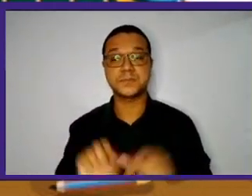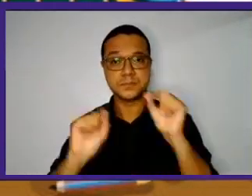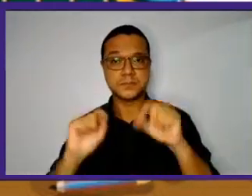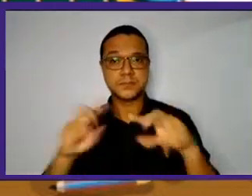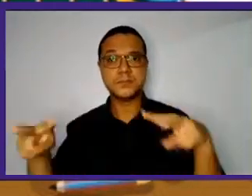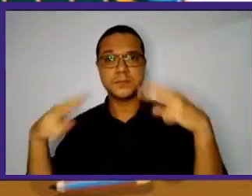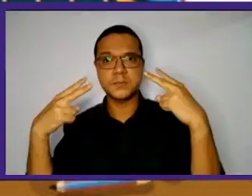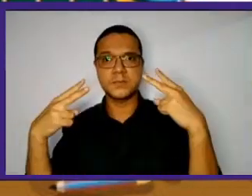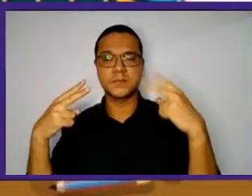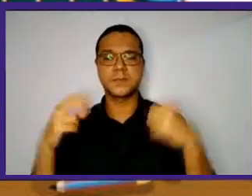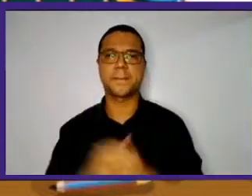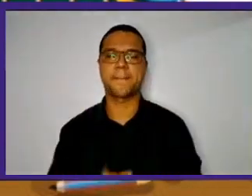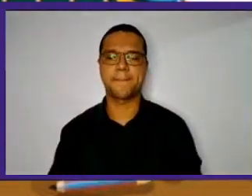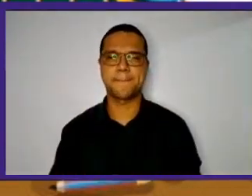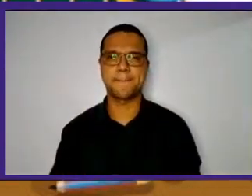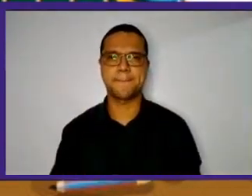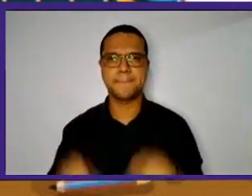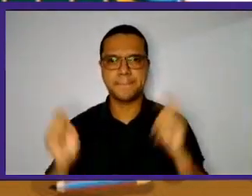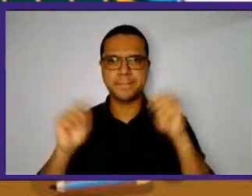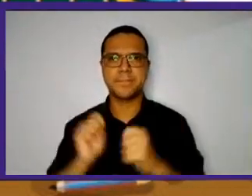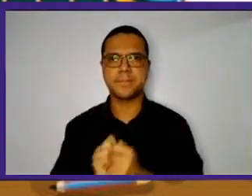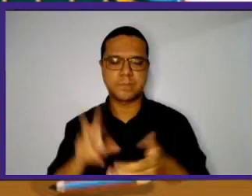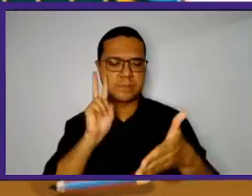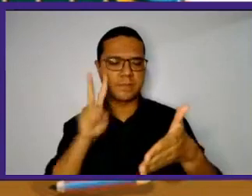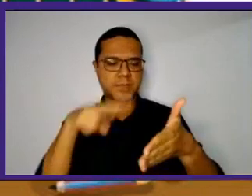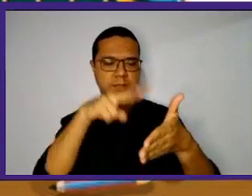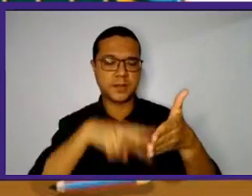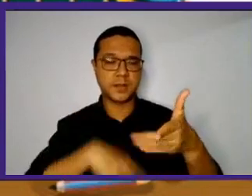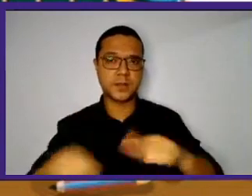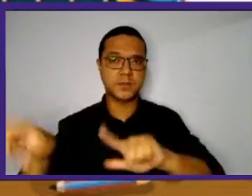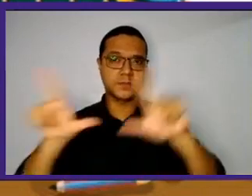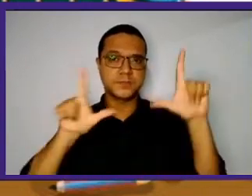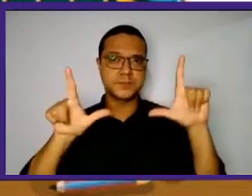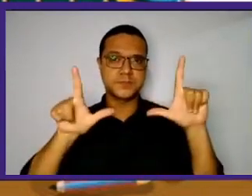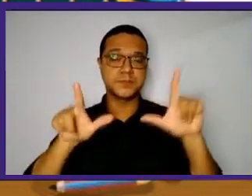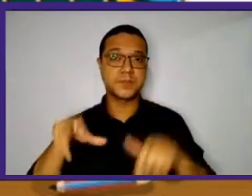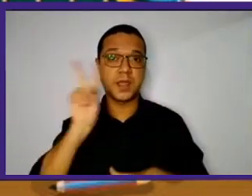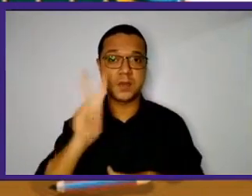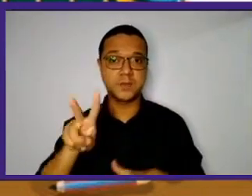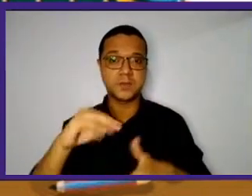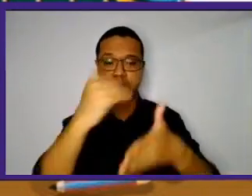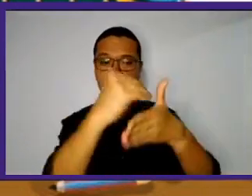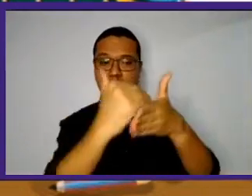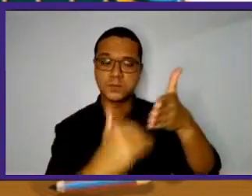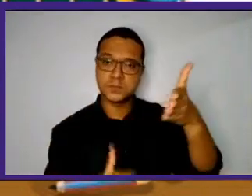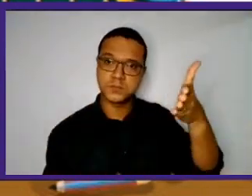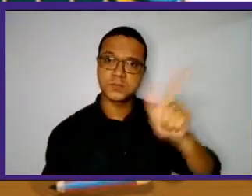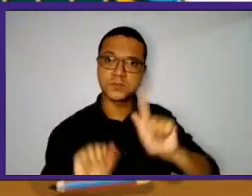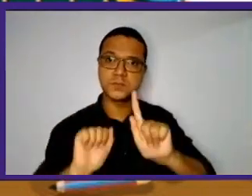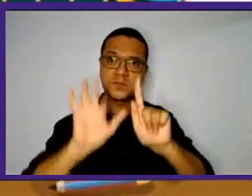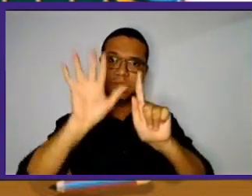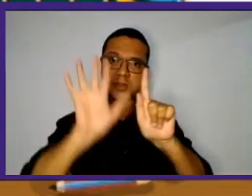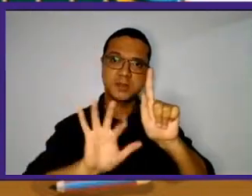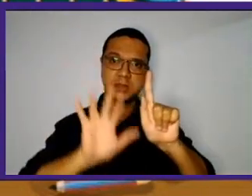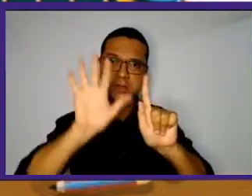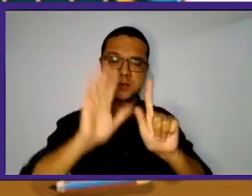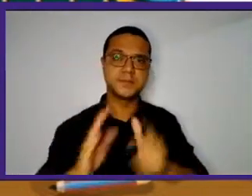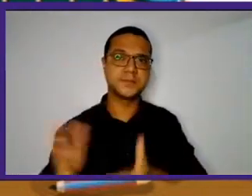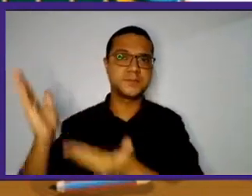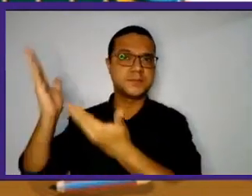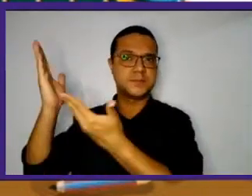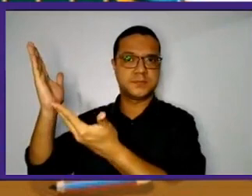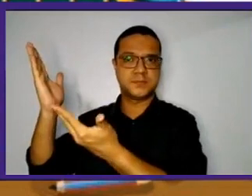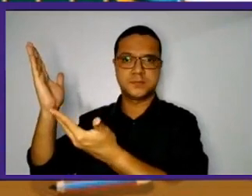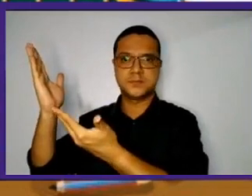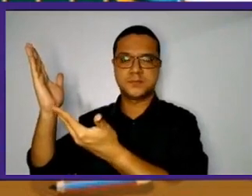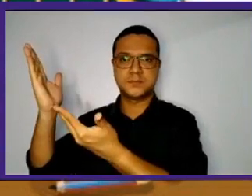está nos assistindo, que pode nos acompanhar nos slides, vai ver uma listinha de gases que são listados.